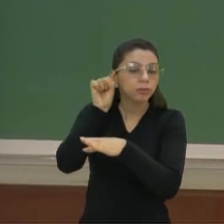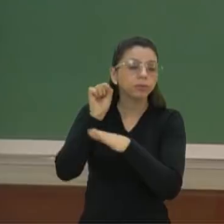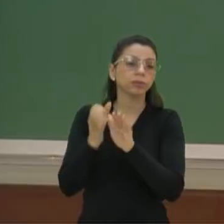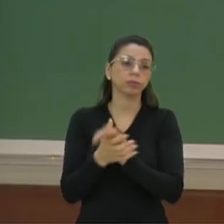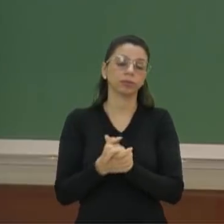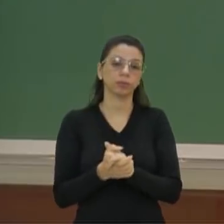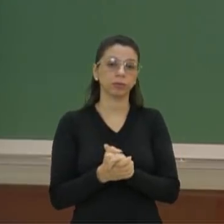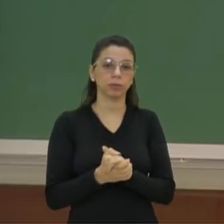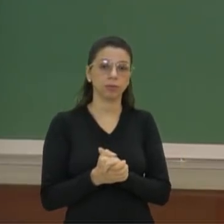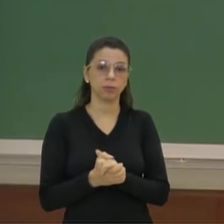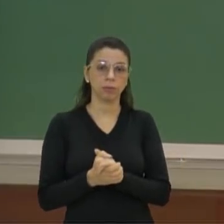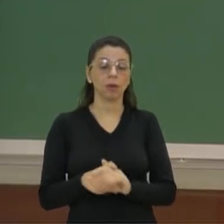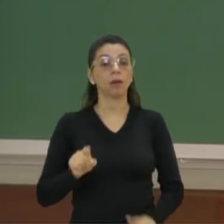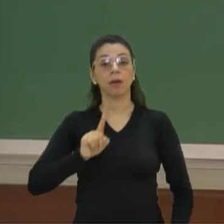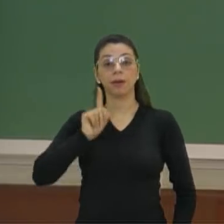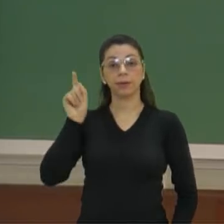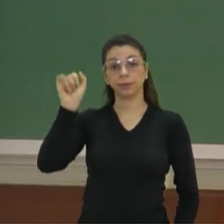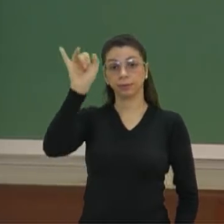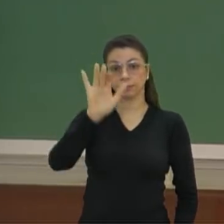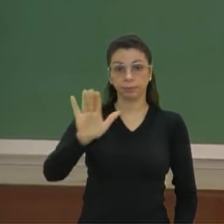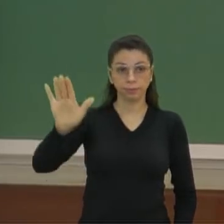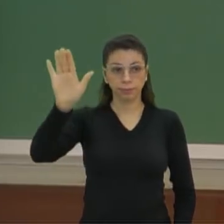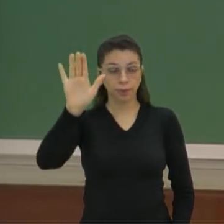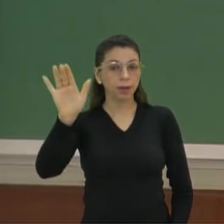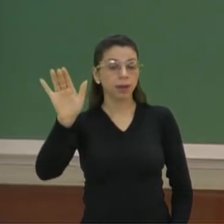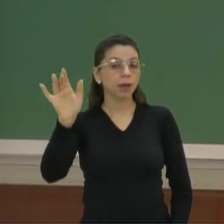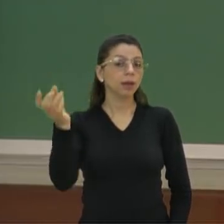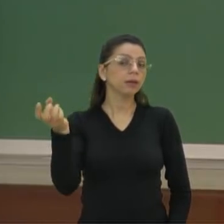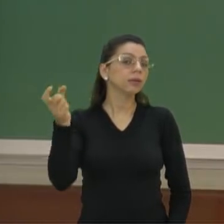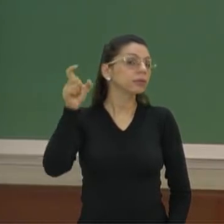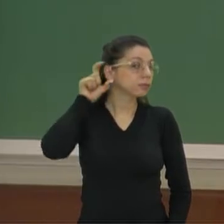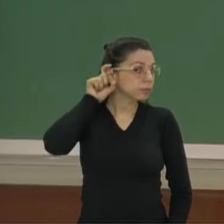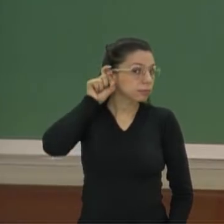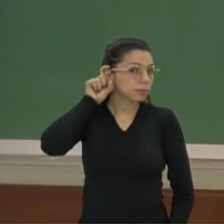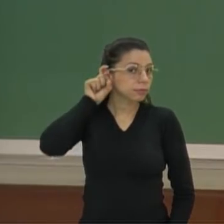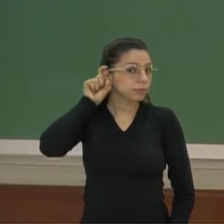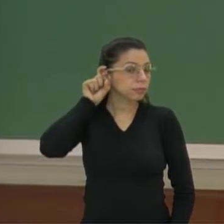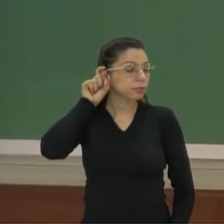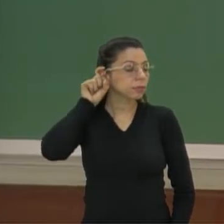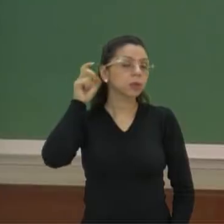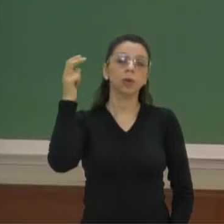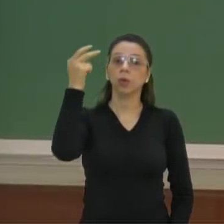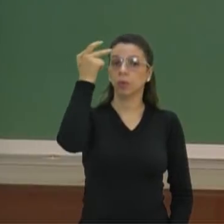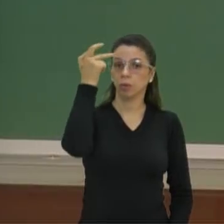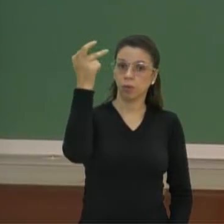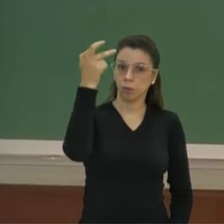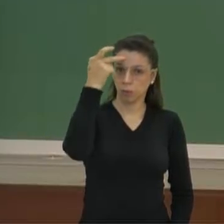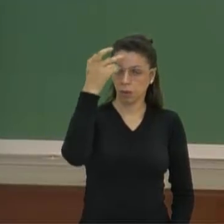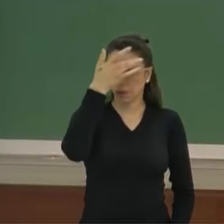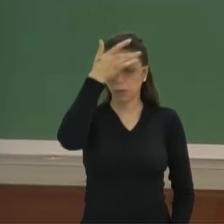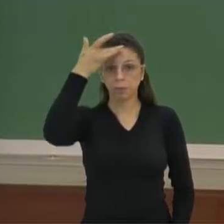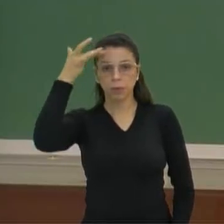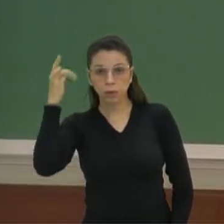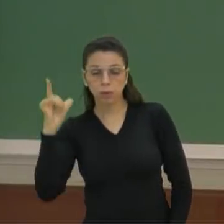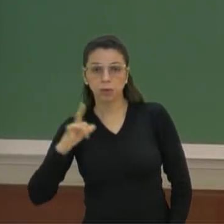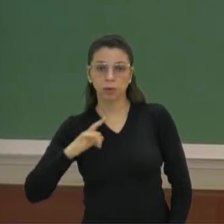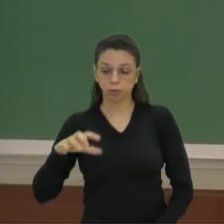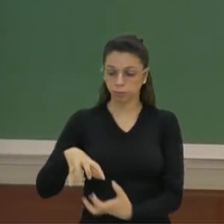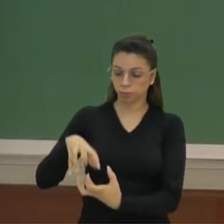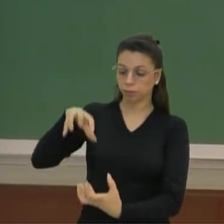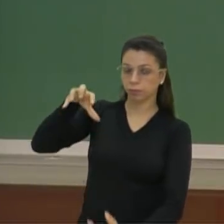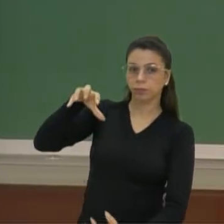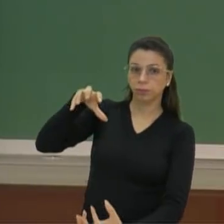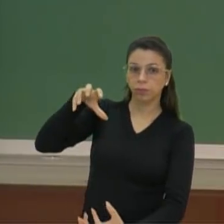essa imagem que eu mostro ali para vocês é um aparelho auditivo muito comum nas pessoas de terceira